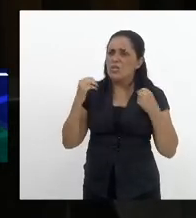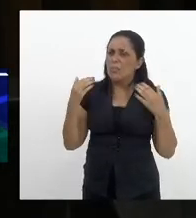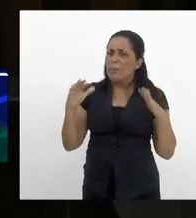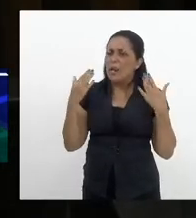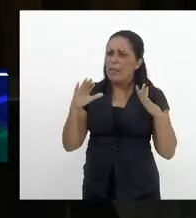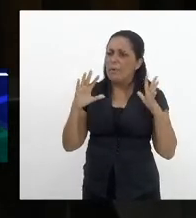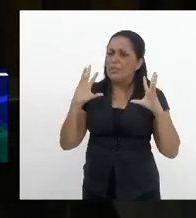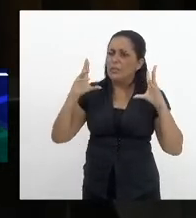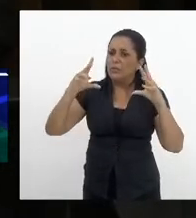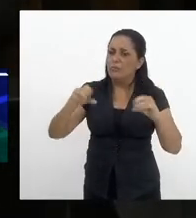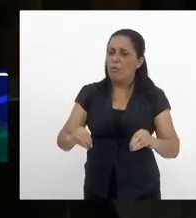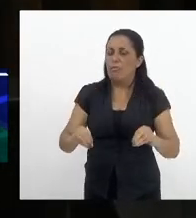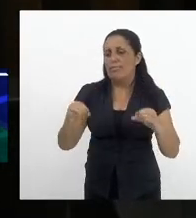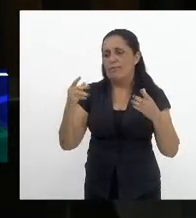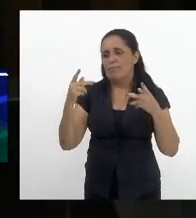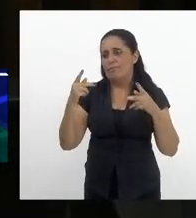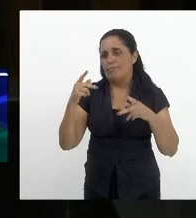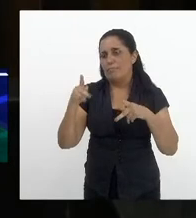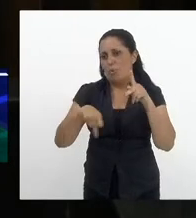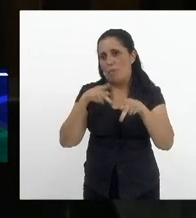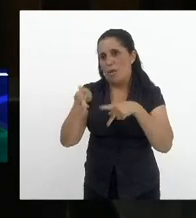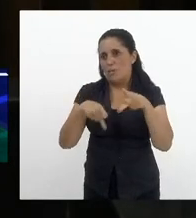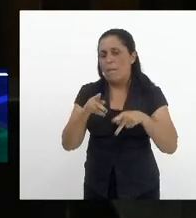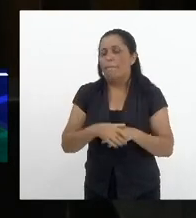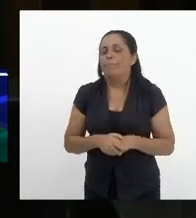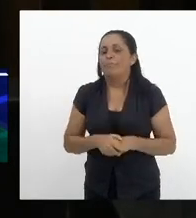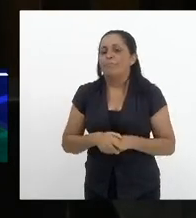toda a população. Quero dizer também,